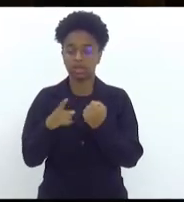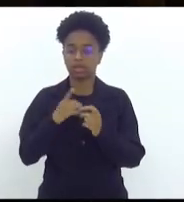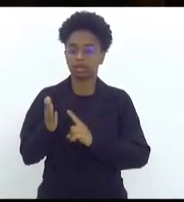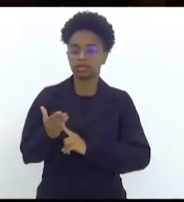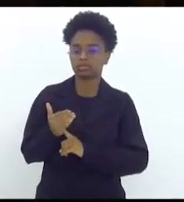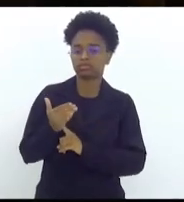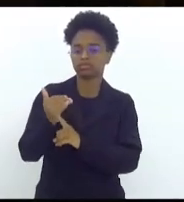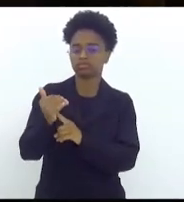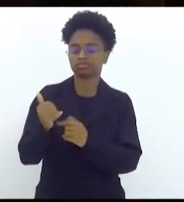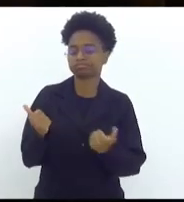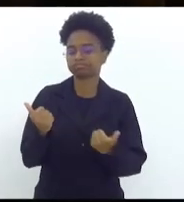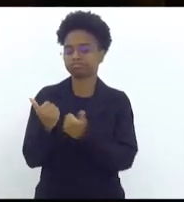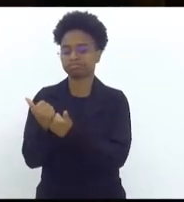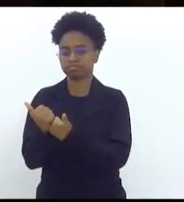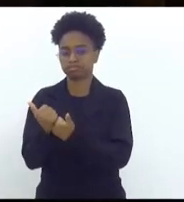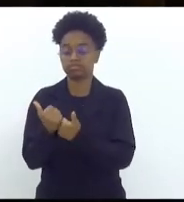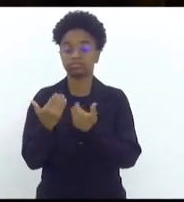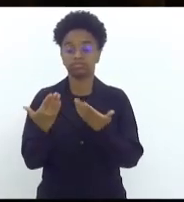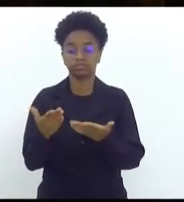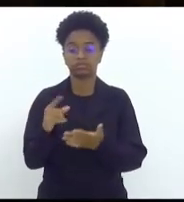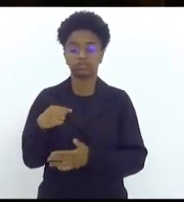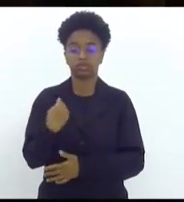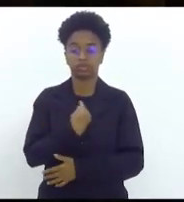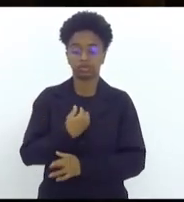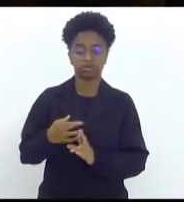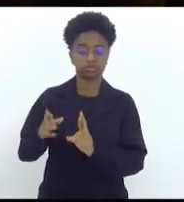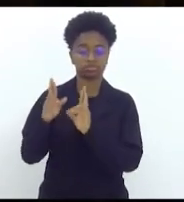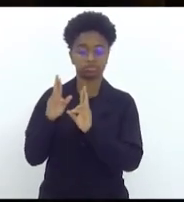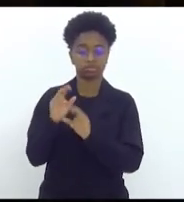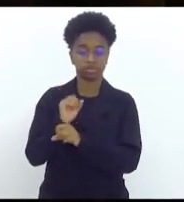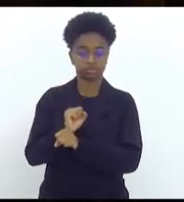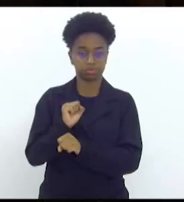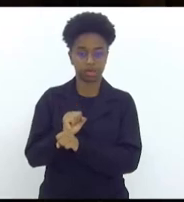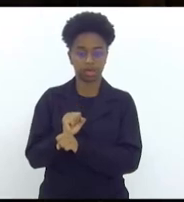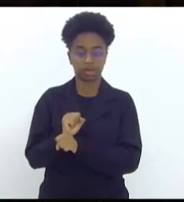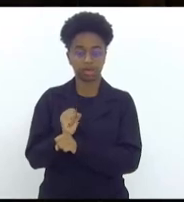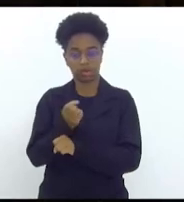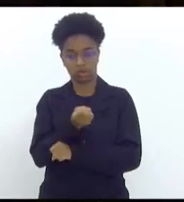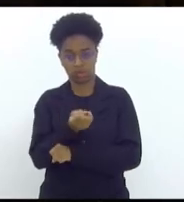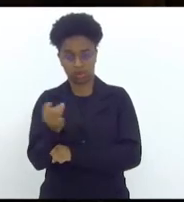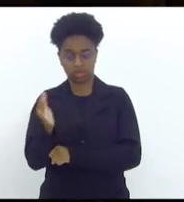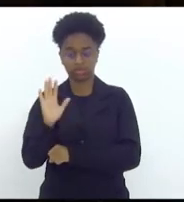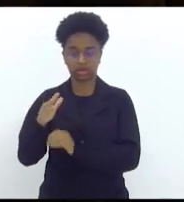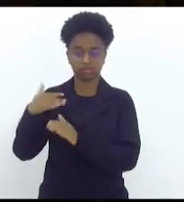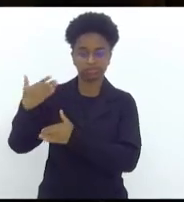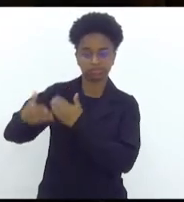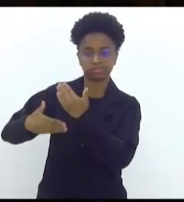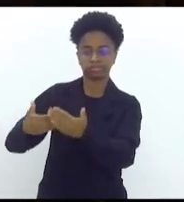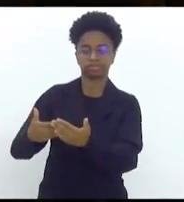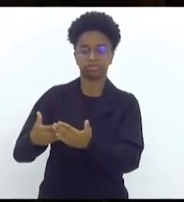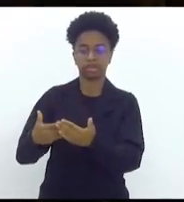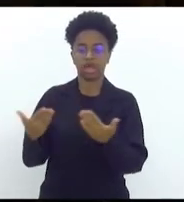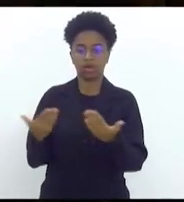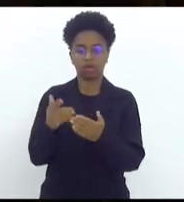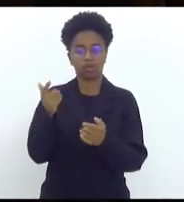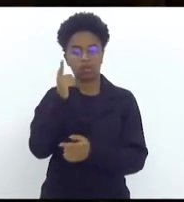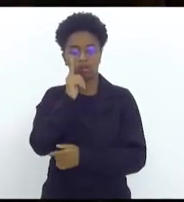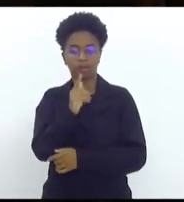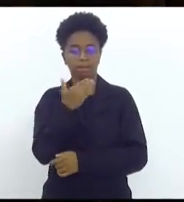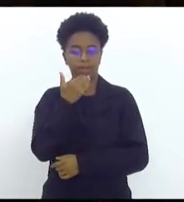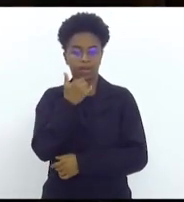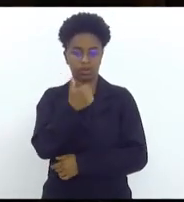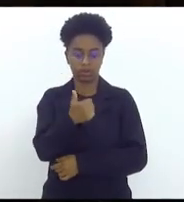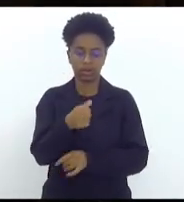como aliada E assim a gente que esses números que já avançaram muito passam a melhorar ainda mais